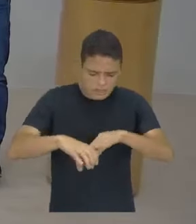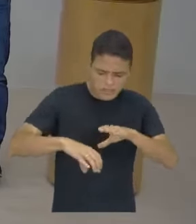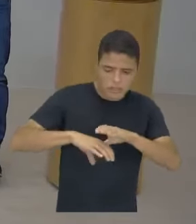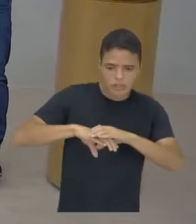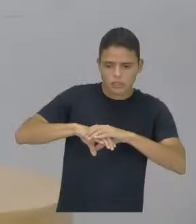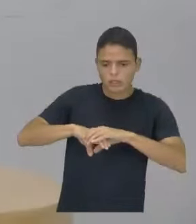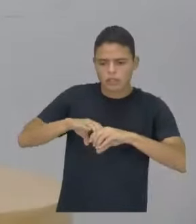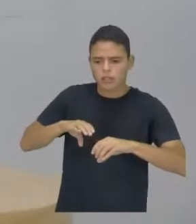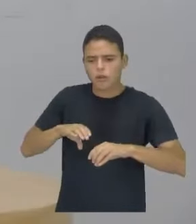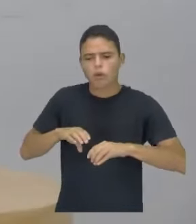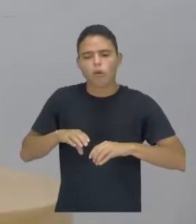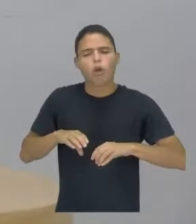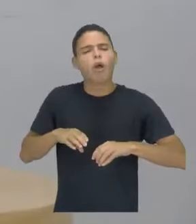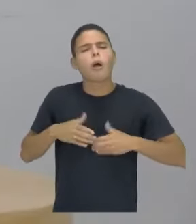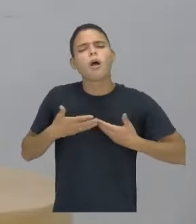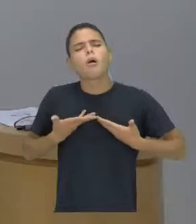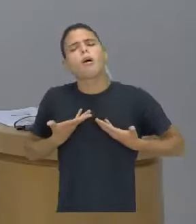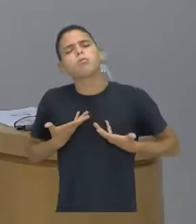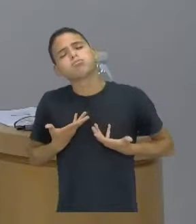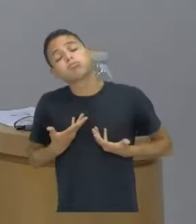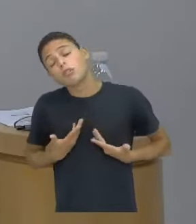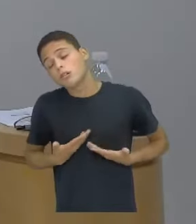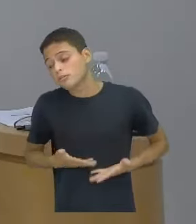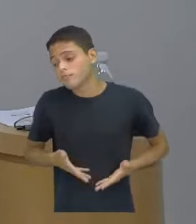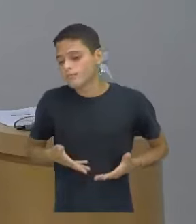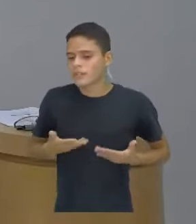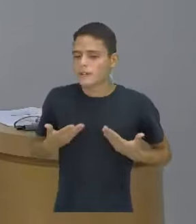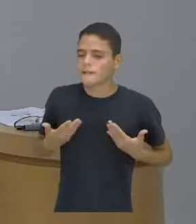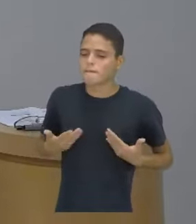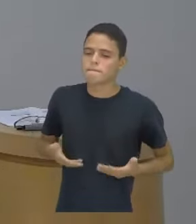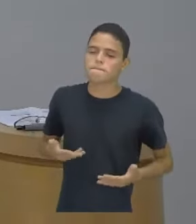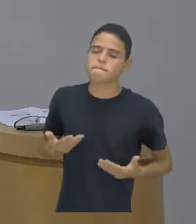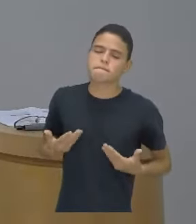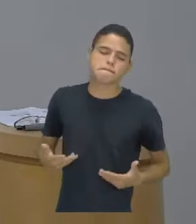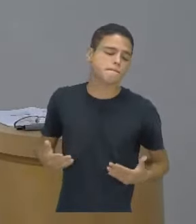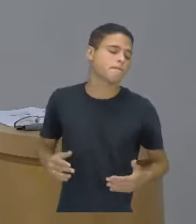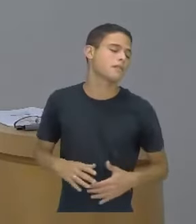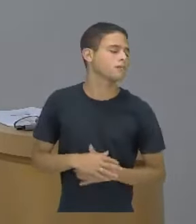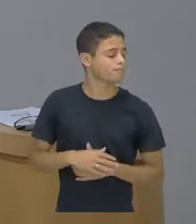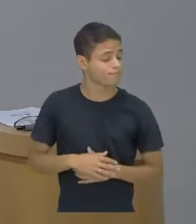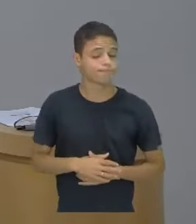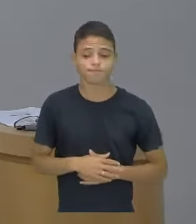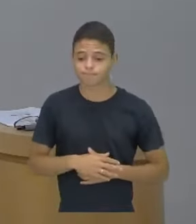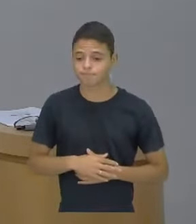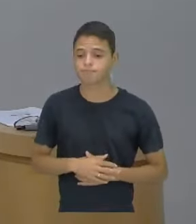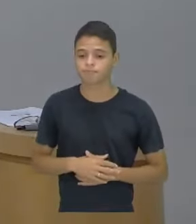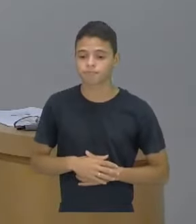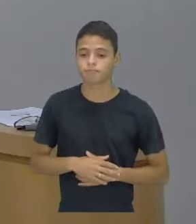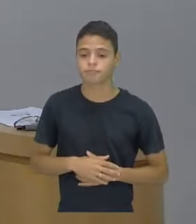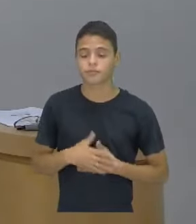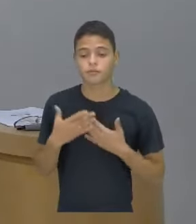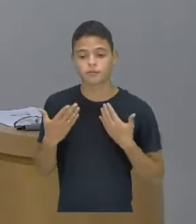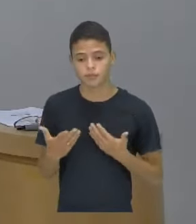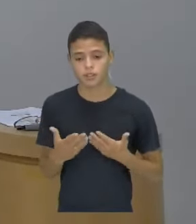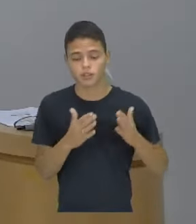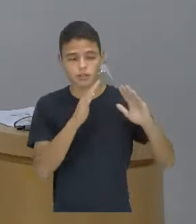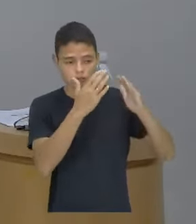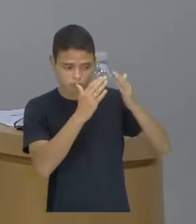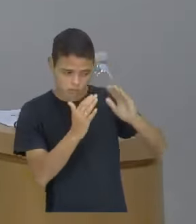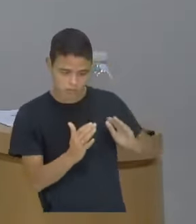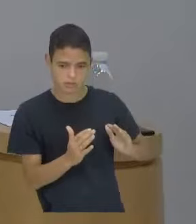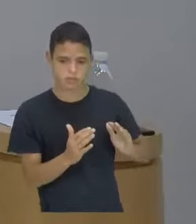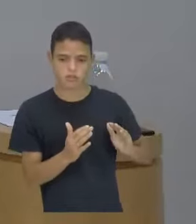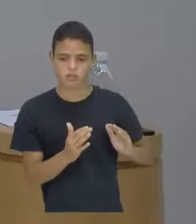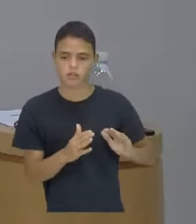sente? Alívio. Um relief, ok? Então, a gente está falando aqui de natural... disaster relief, ou seja,